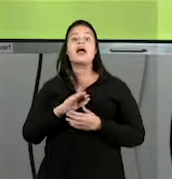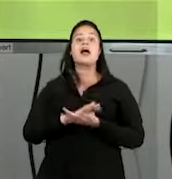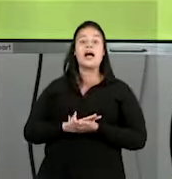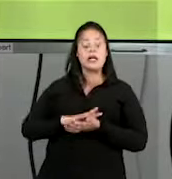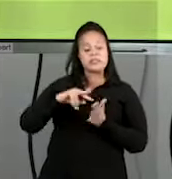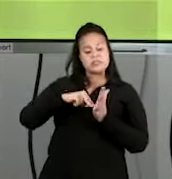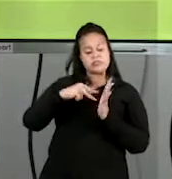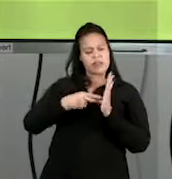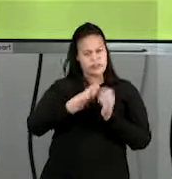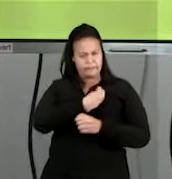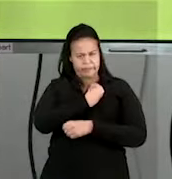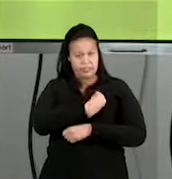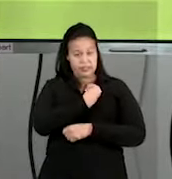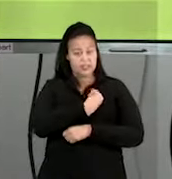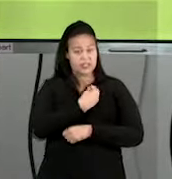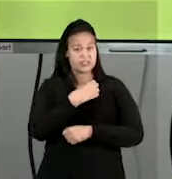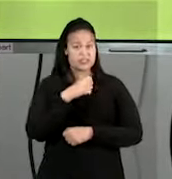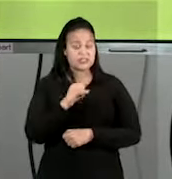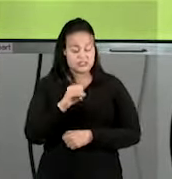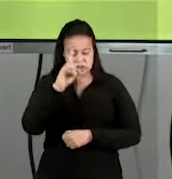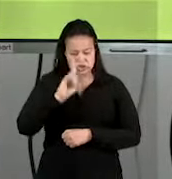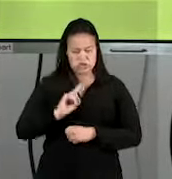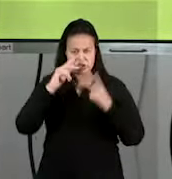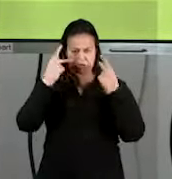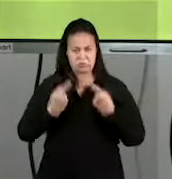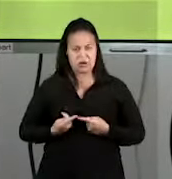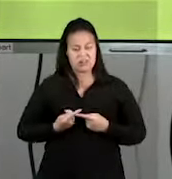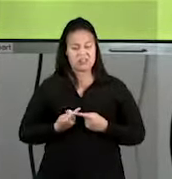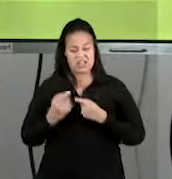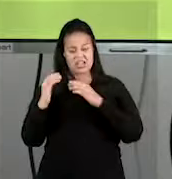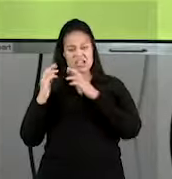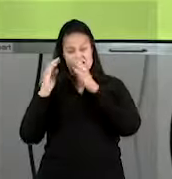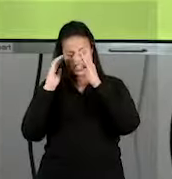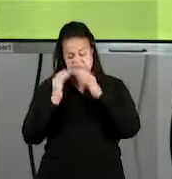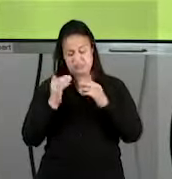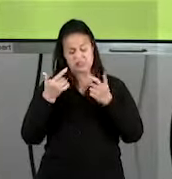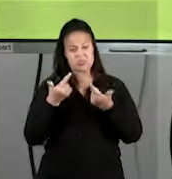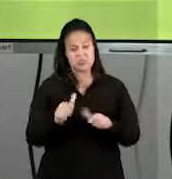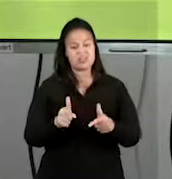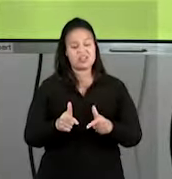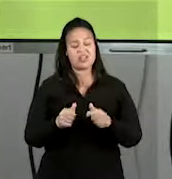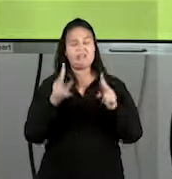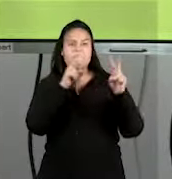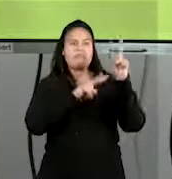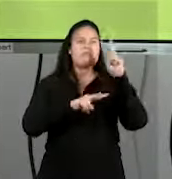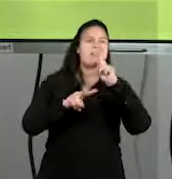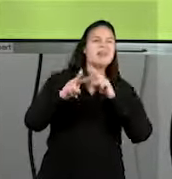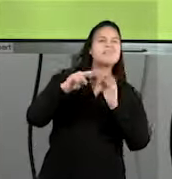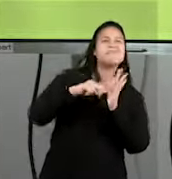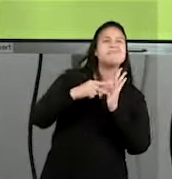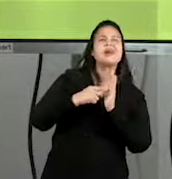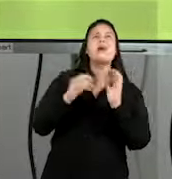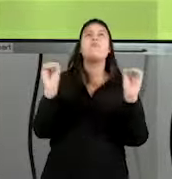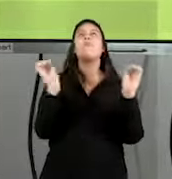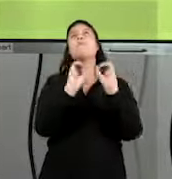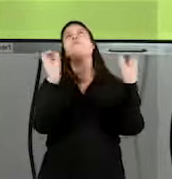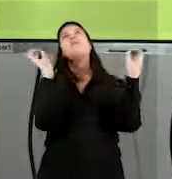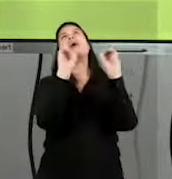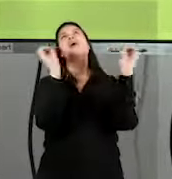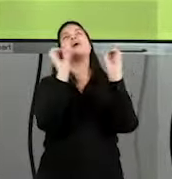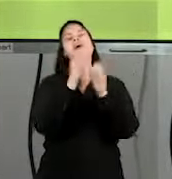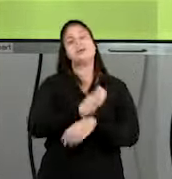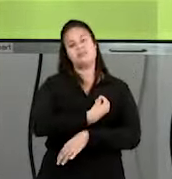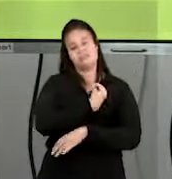vida. E quando você não tem os seus direitos respeitados, você tende a não ver sentido na existência, porque você não tem